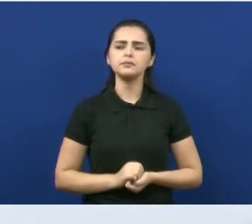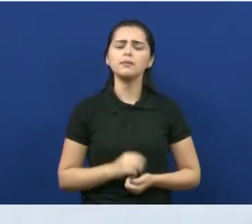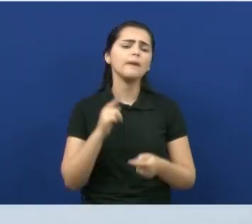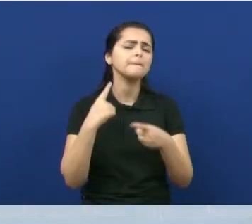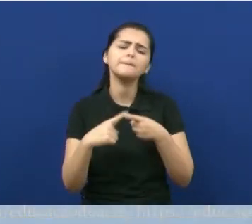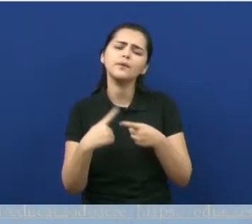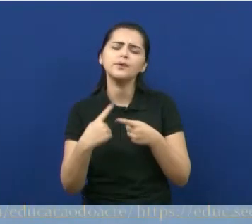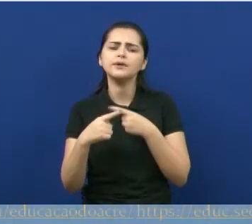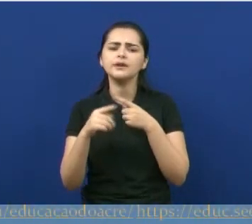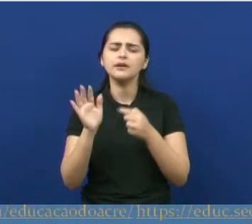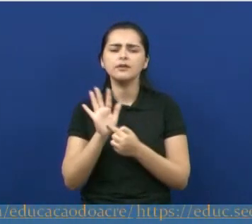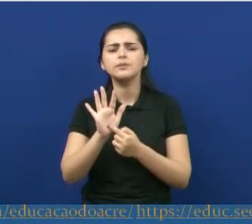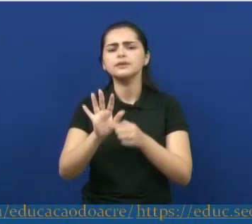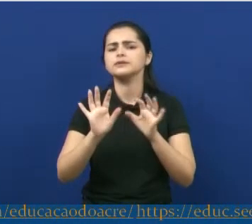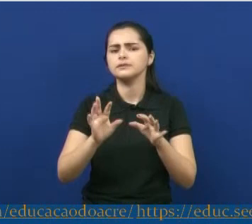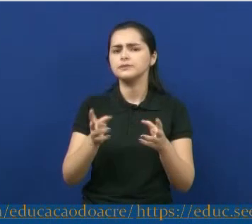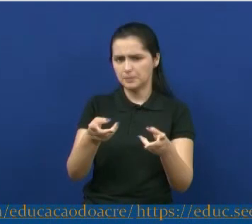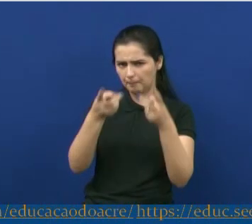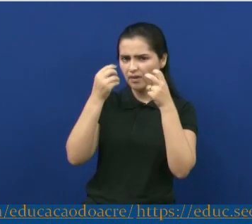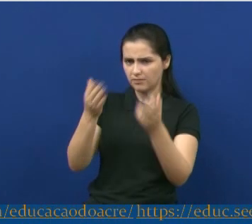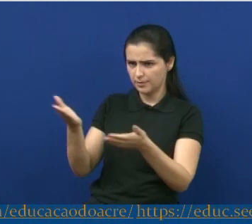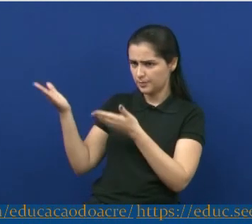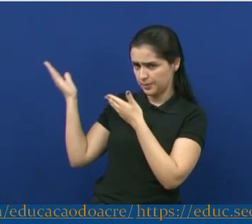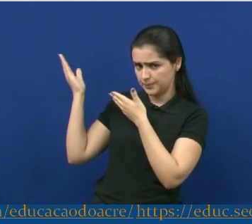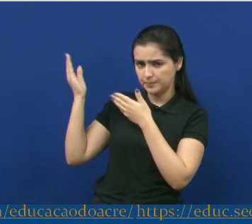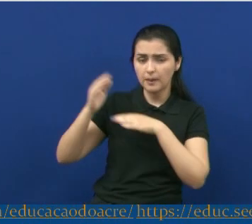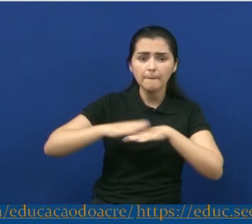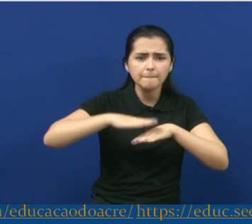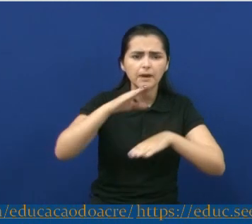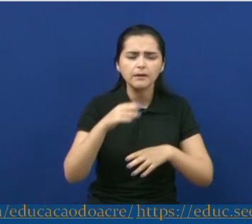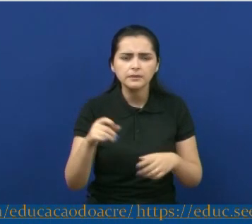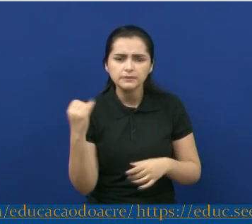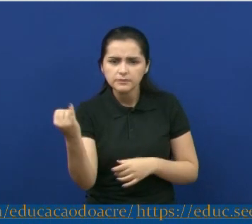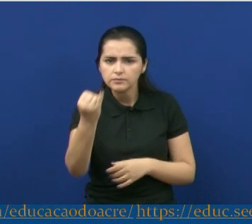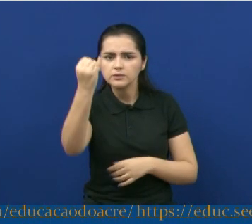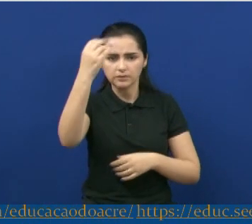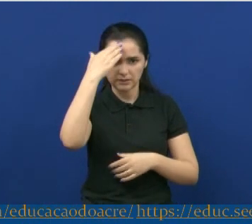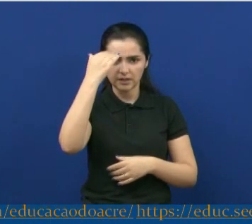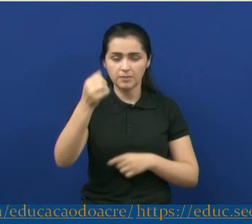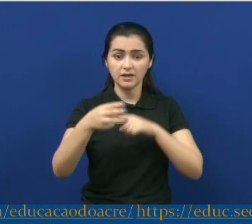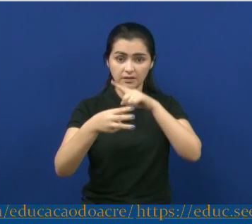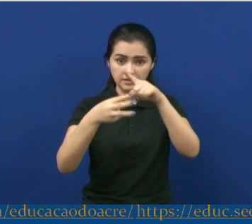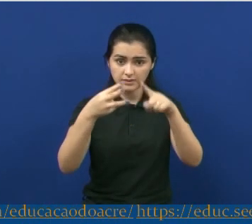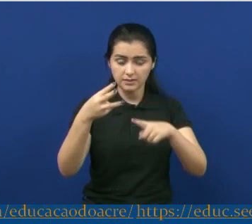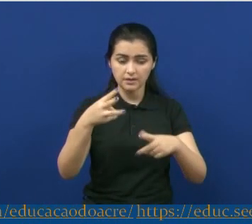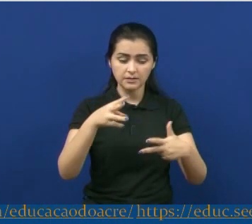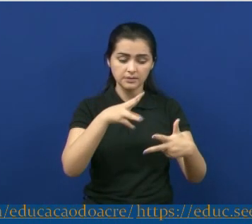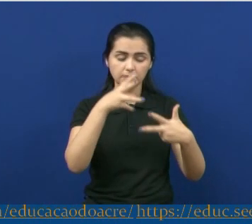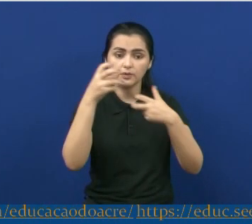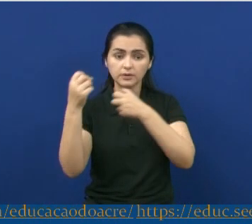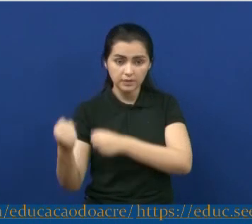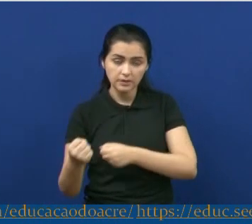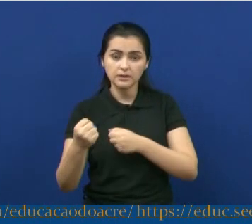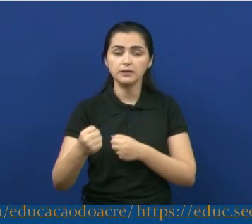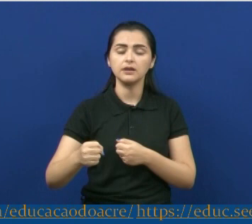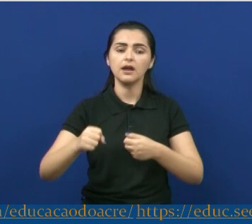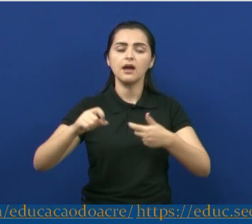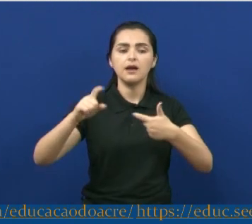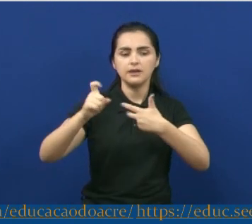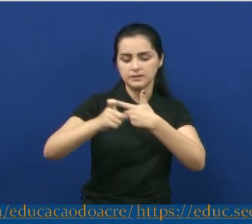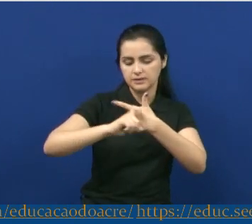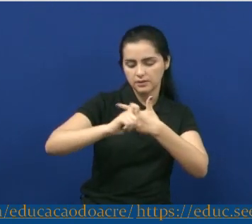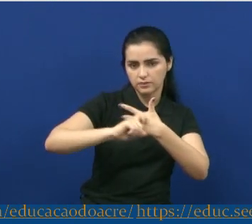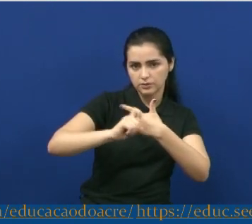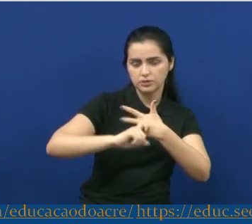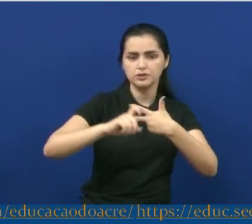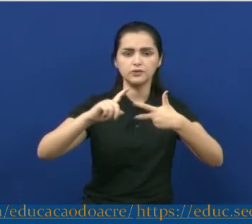Por que eu coloquei isso daí? Observe aí que o mais importante a gente saber aí é que desses 3 poderes, tanto o poder executivo quanto